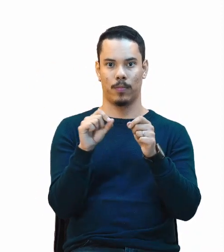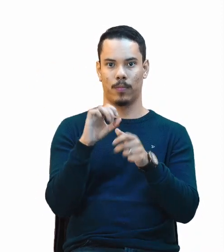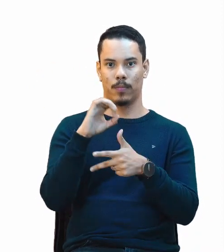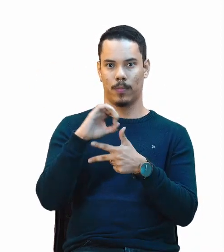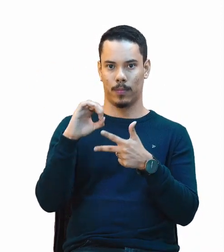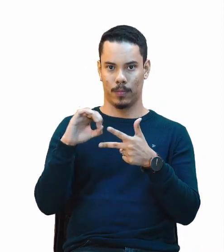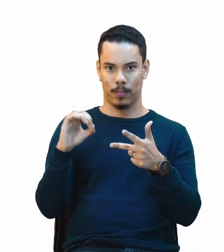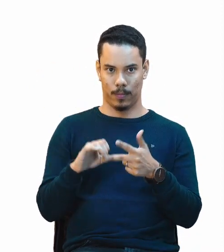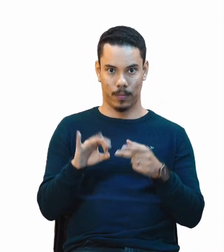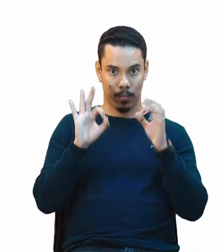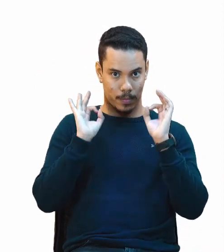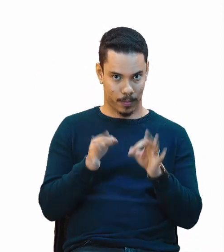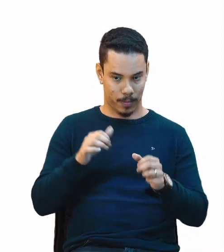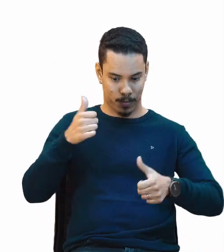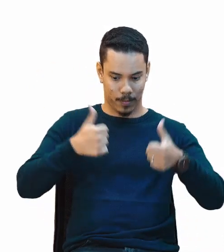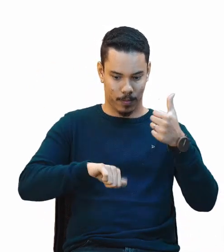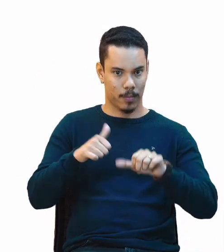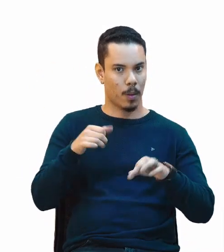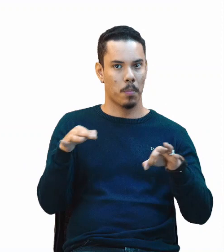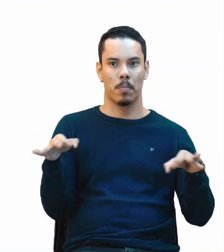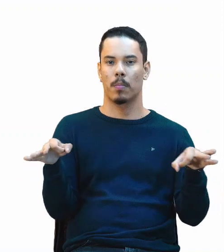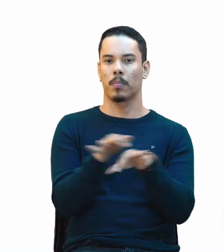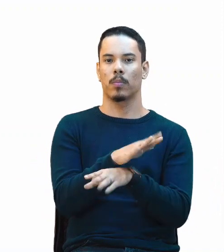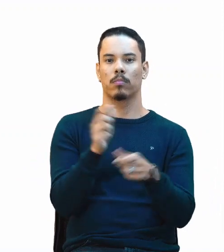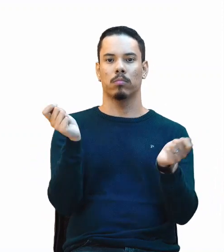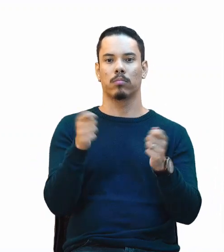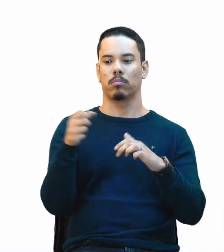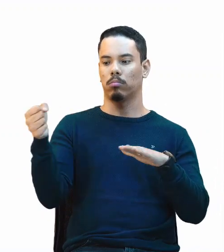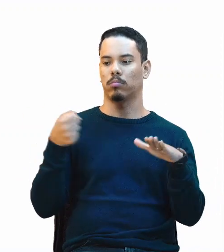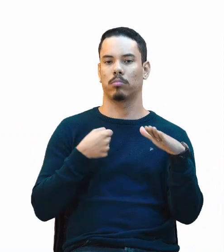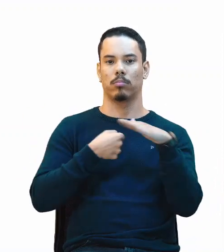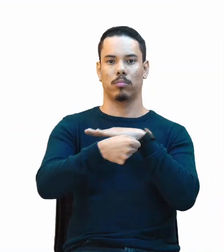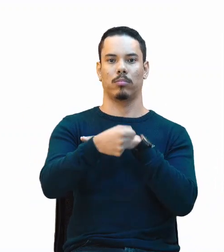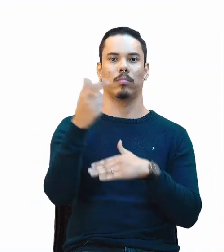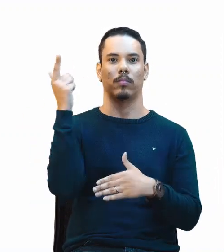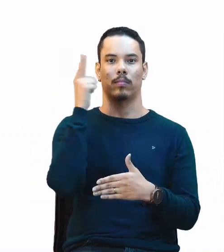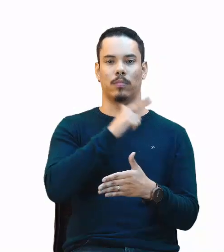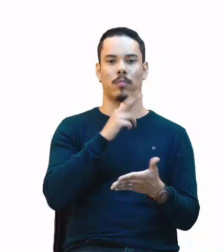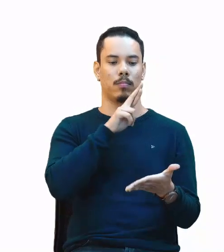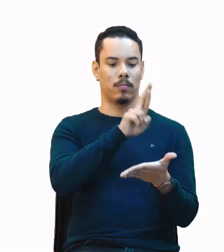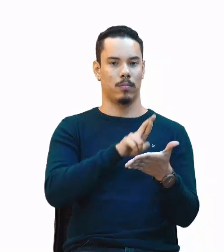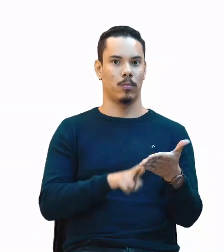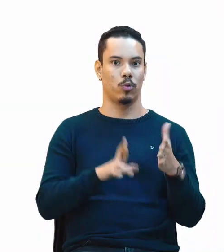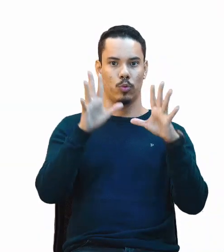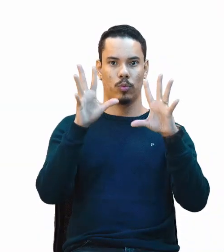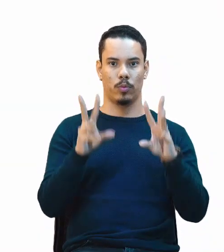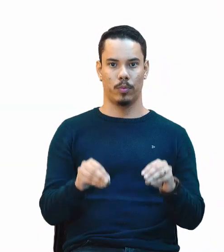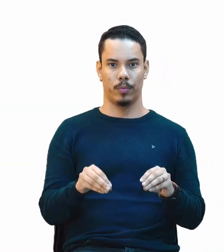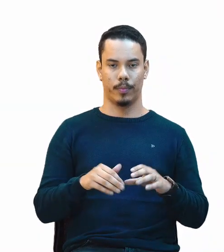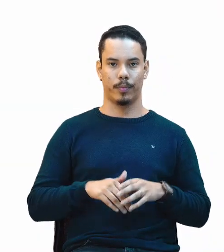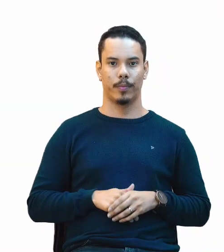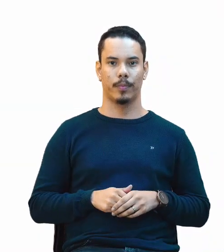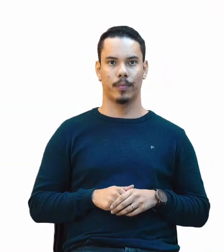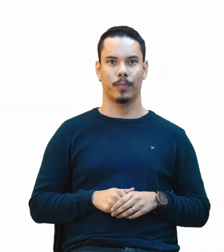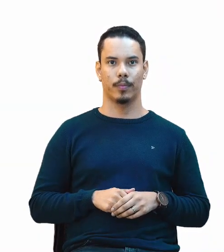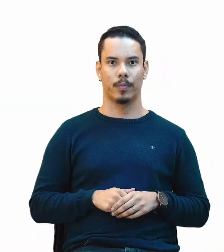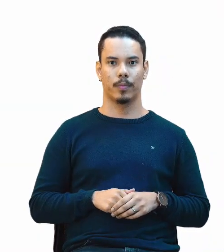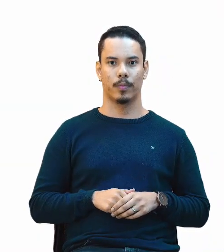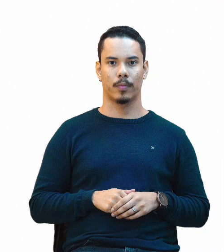fazer a avaliação do Enem, já está aptos, né? A gabaritar essa avaliação. Vamos lá. Questão